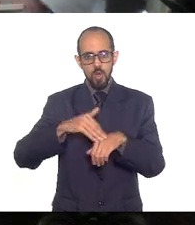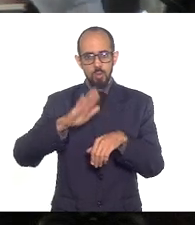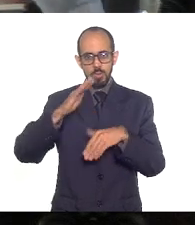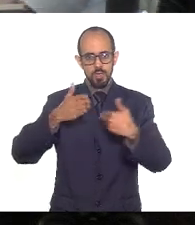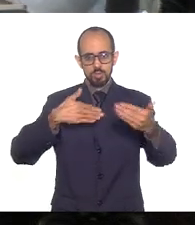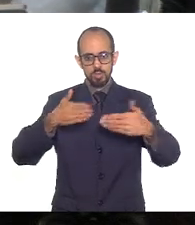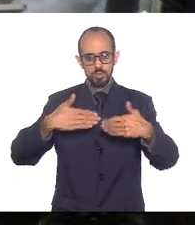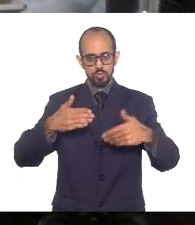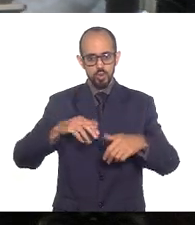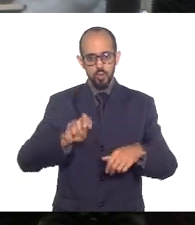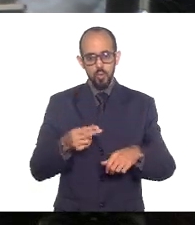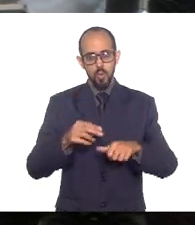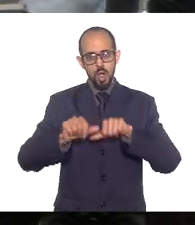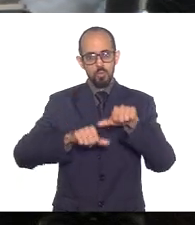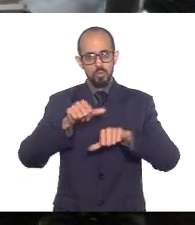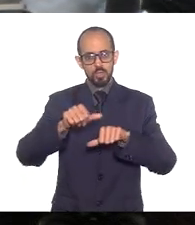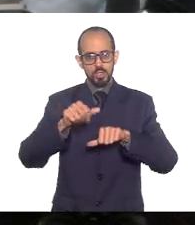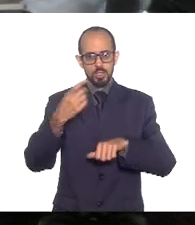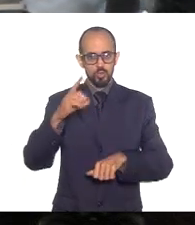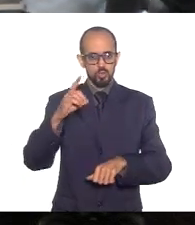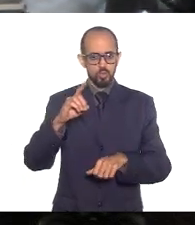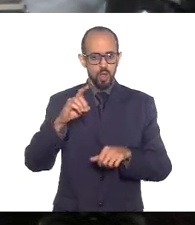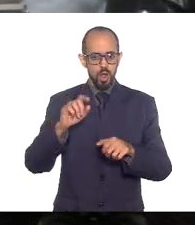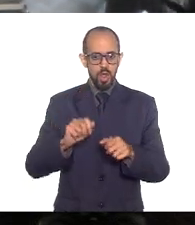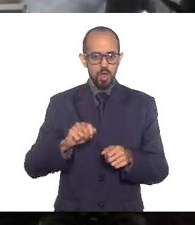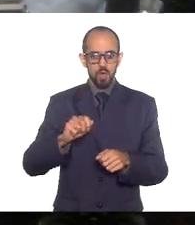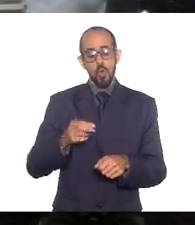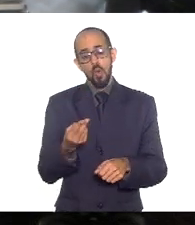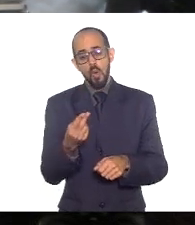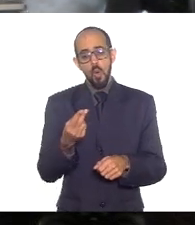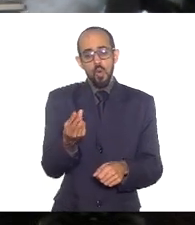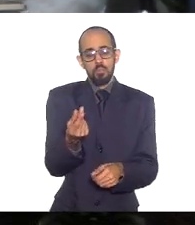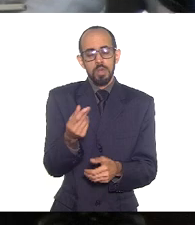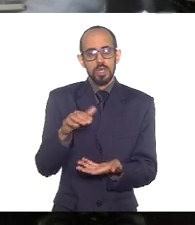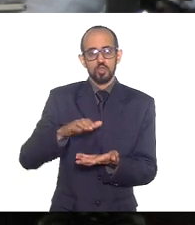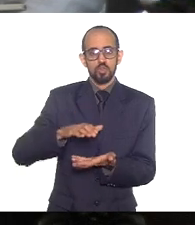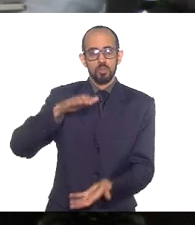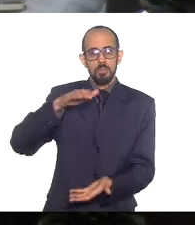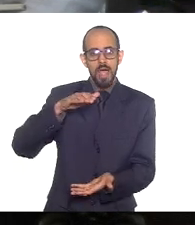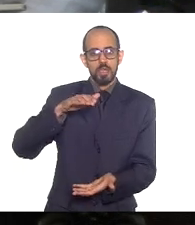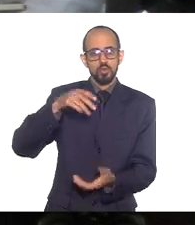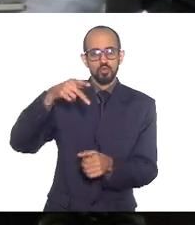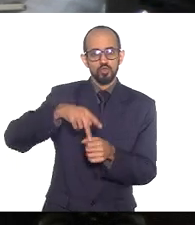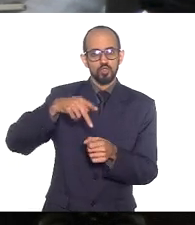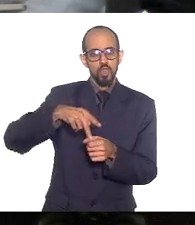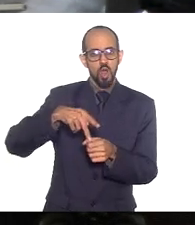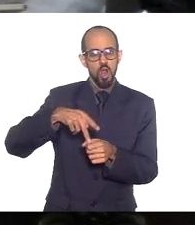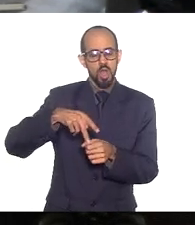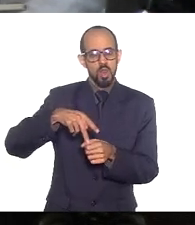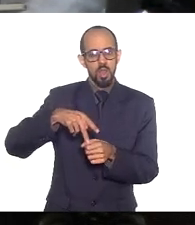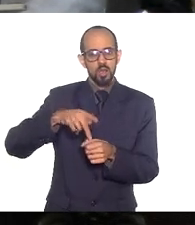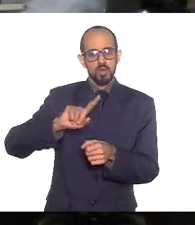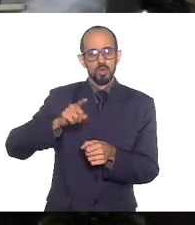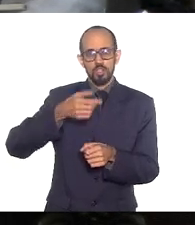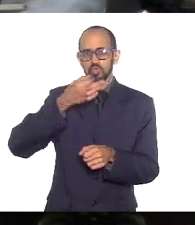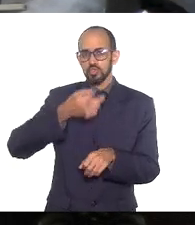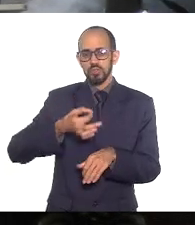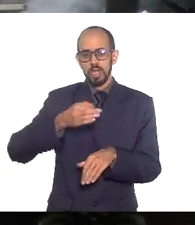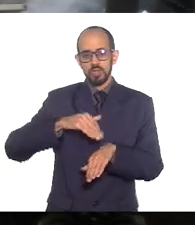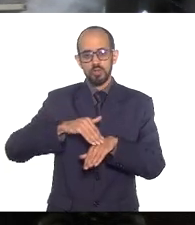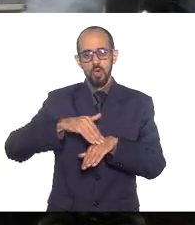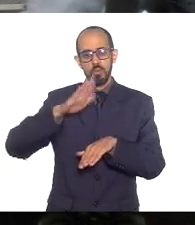variação do câmbio o mesmo preço do barril do que por um momento tão grande e da participação